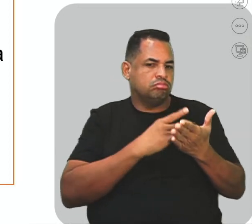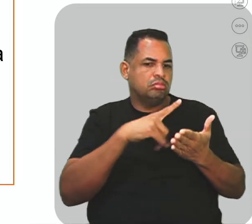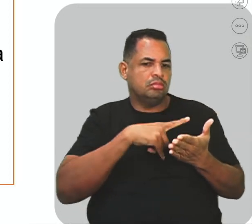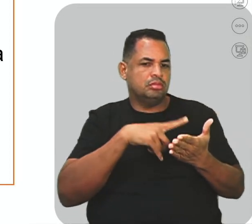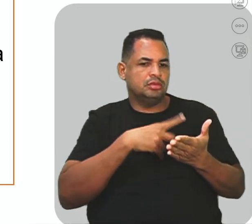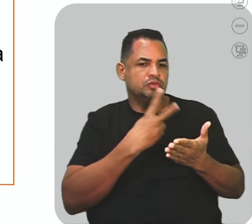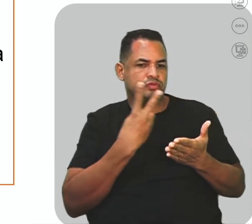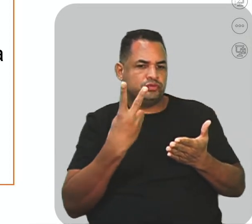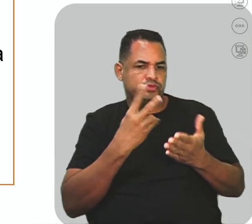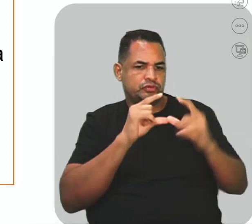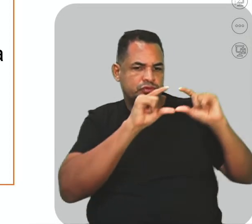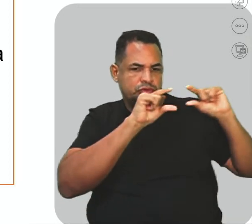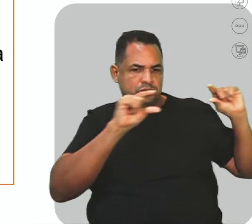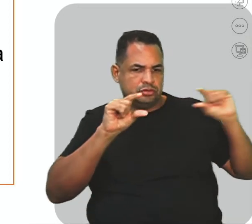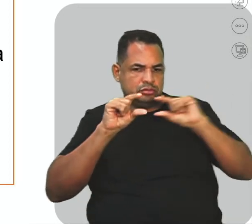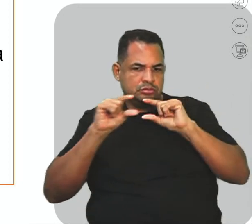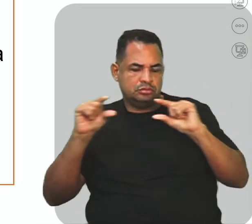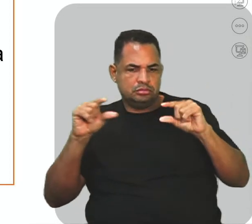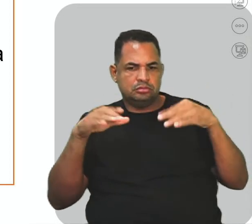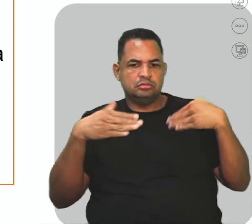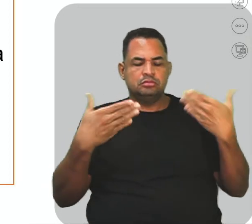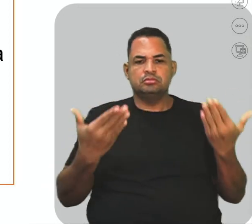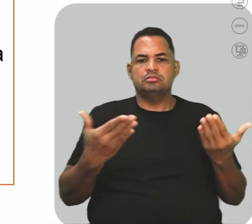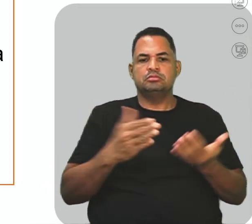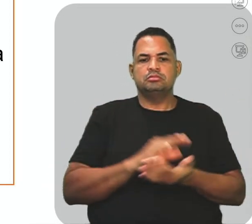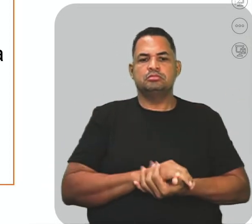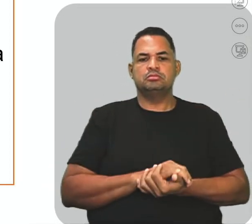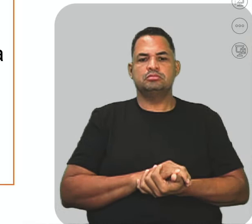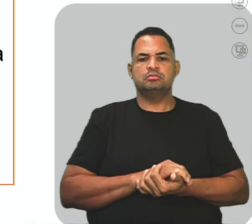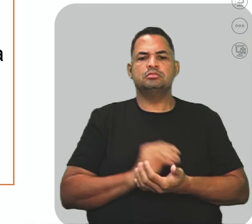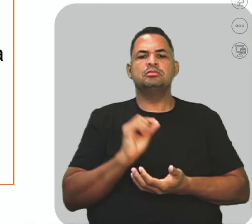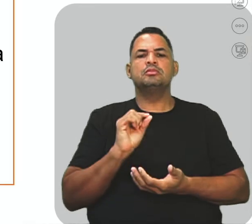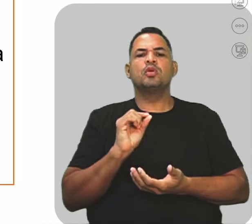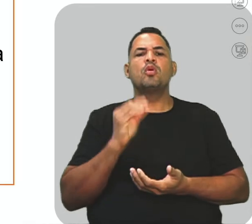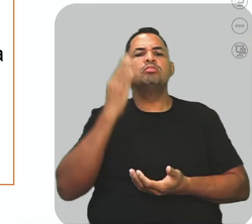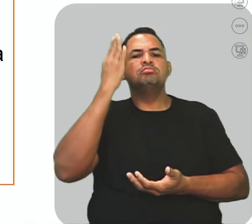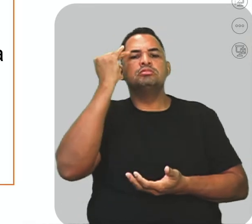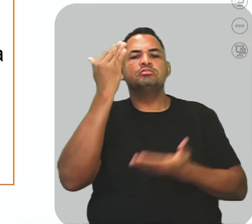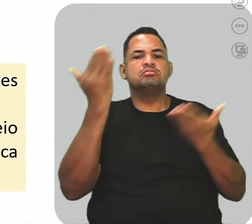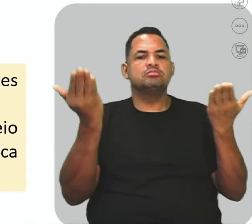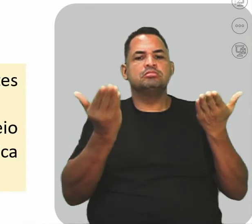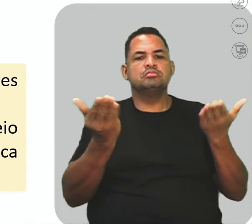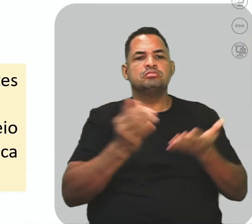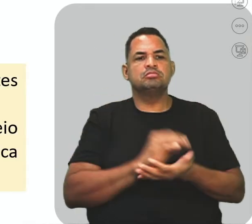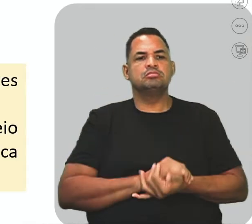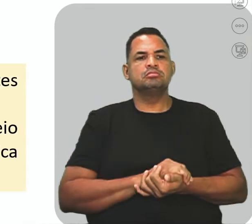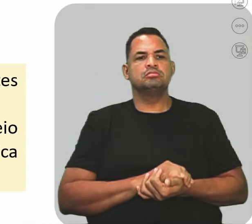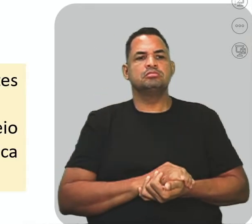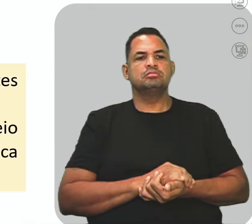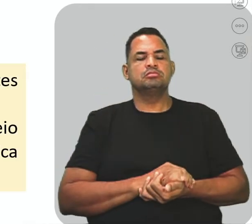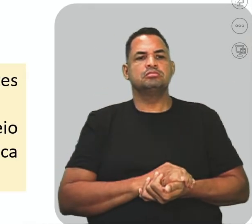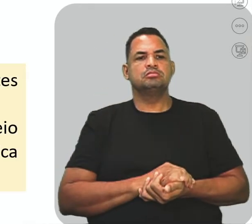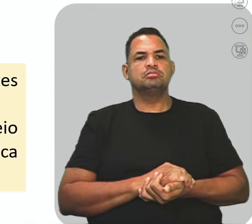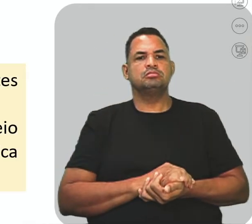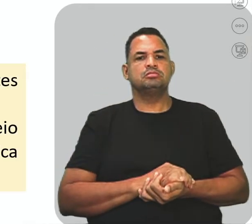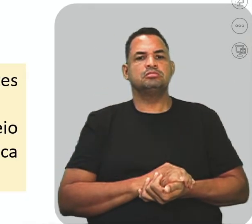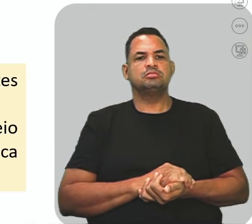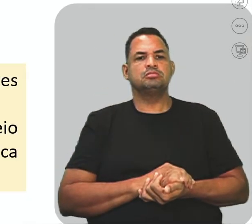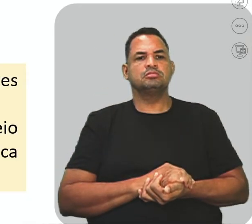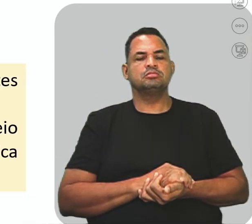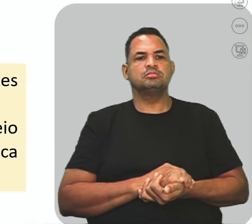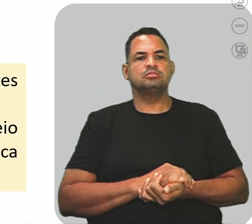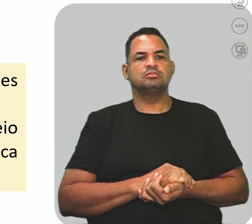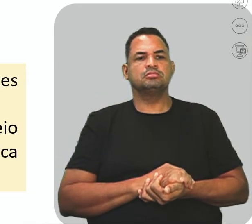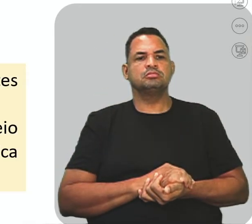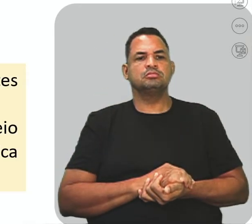duas orações. Vamos ver como é essa construção? A primeira